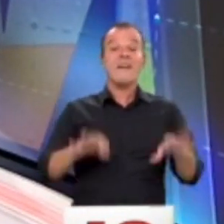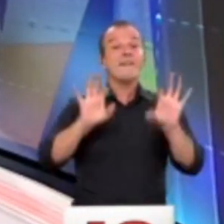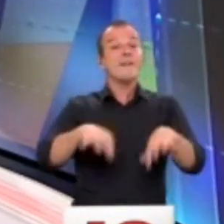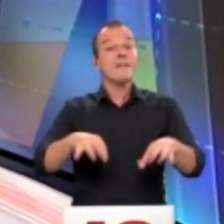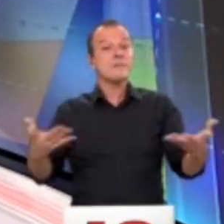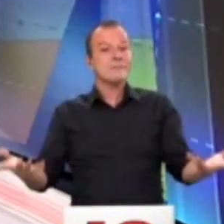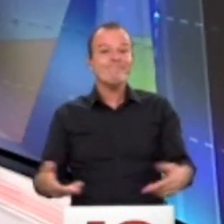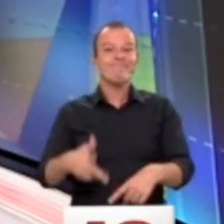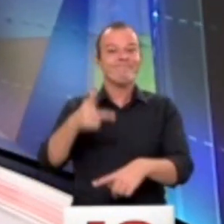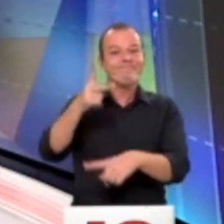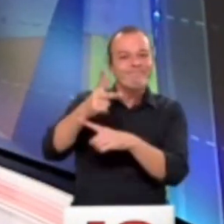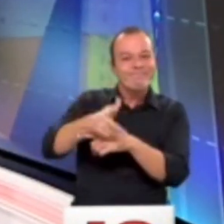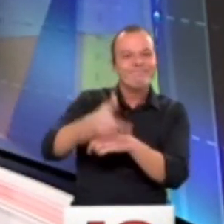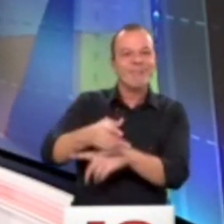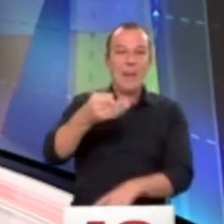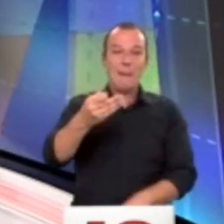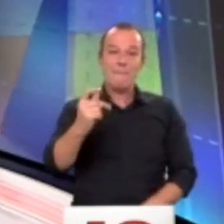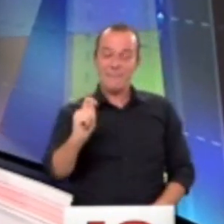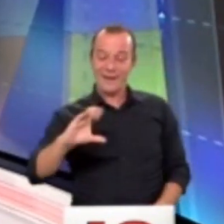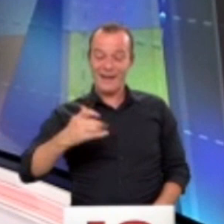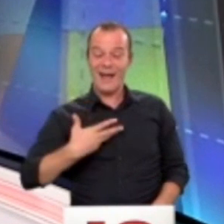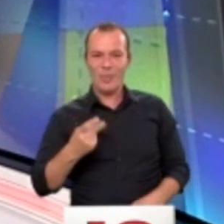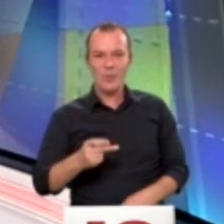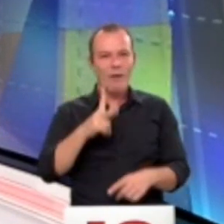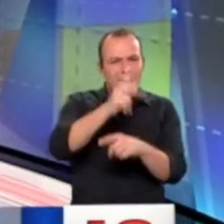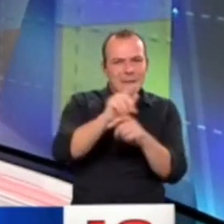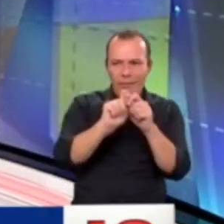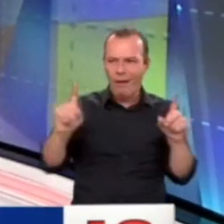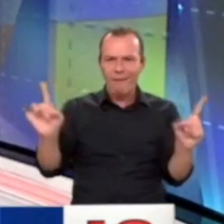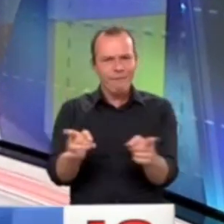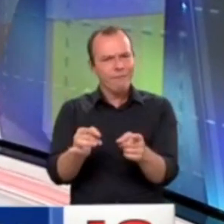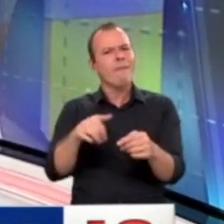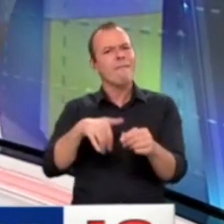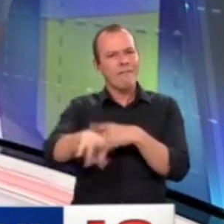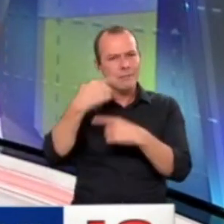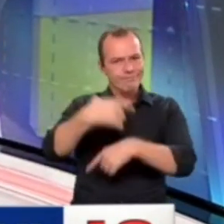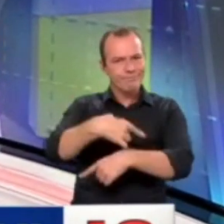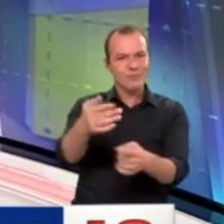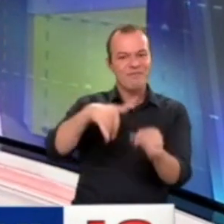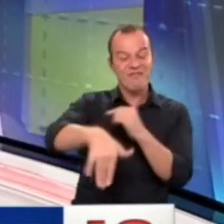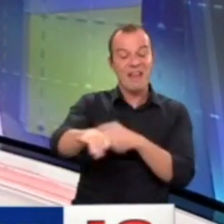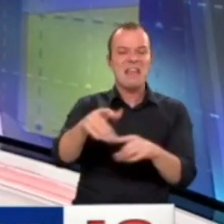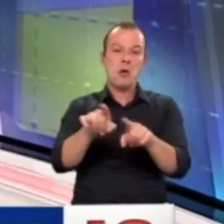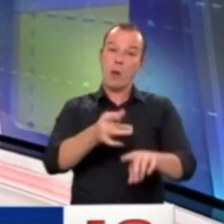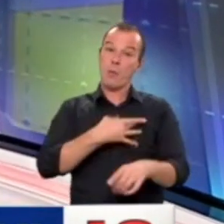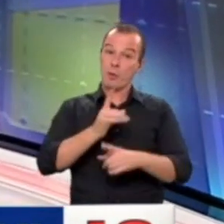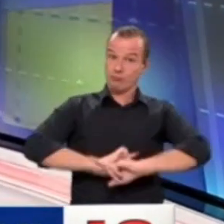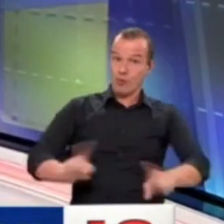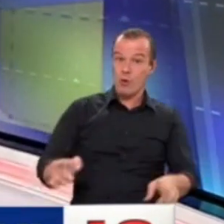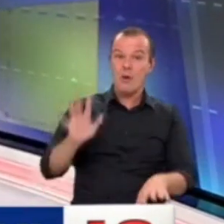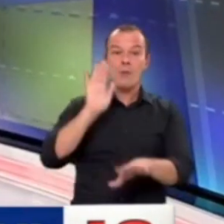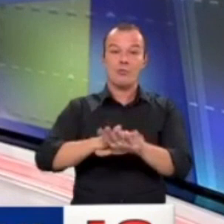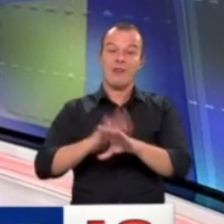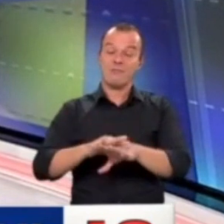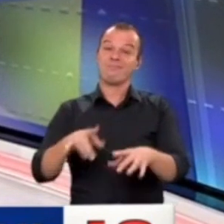Terminaram as gravações de Pecado, uma minissérie que a TVI vai apresentar em breve e que nos confronta com um amor proibido a propósito do celibato